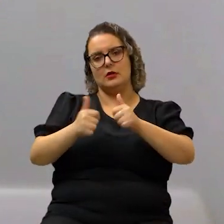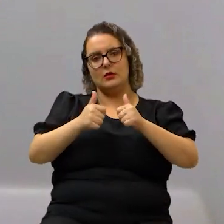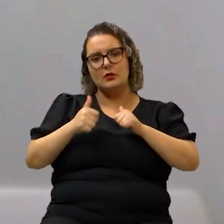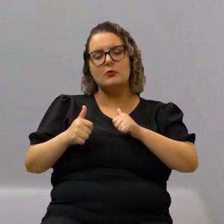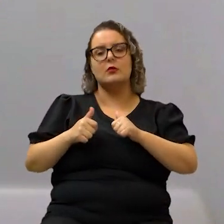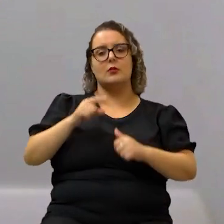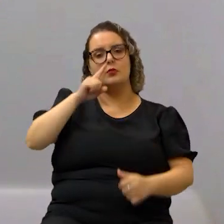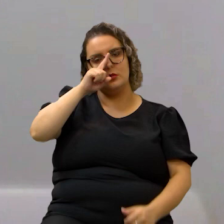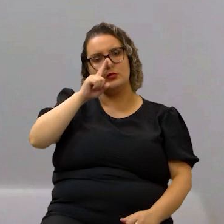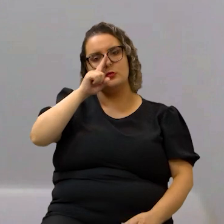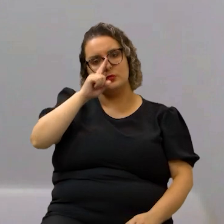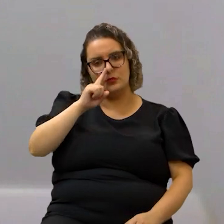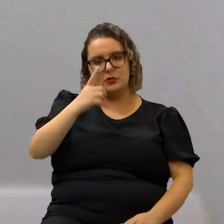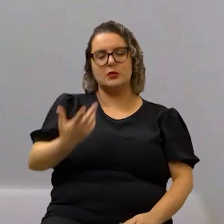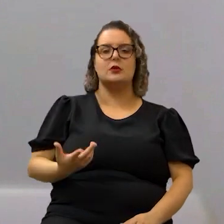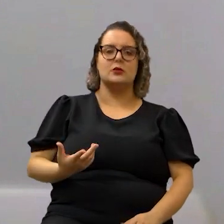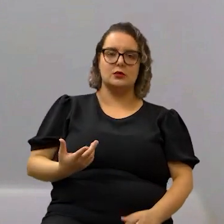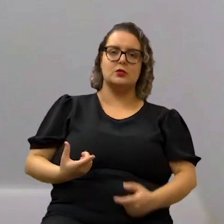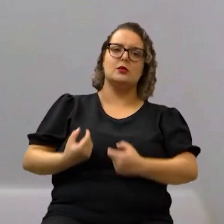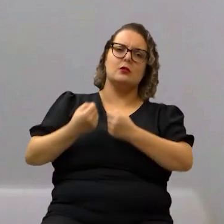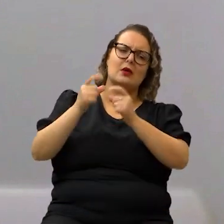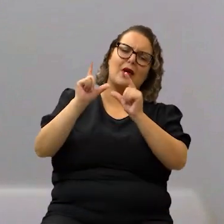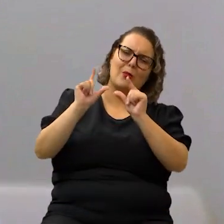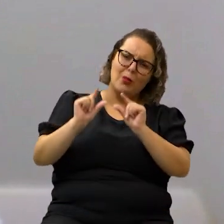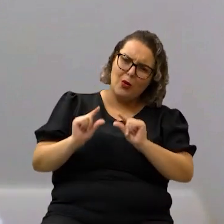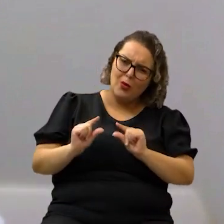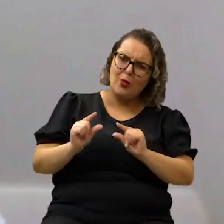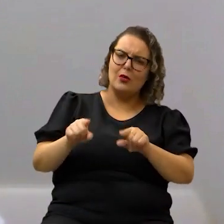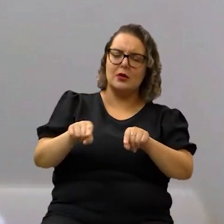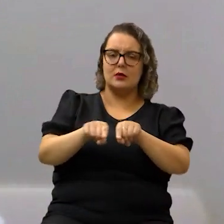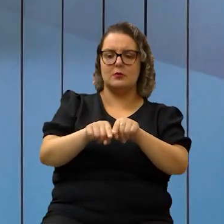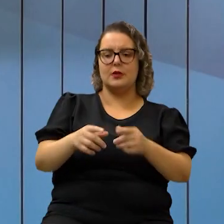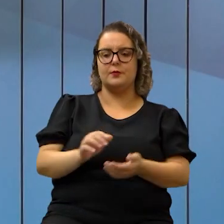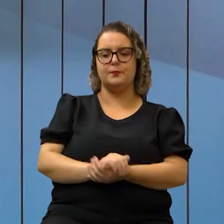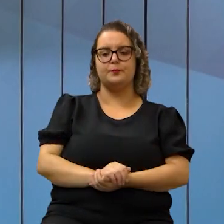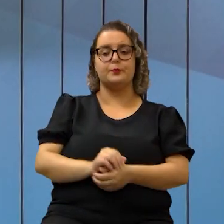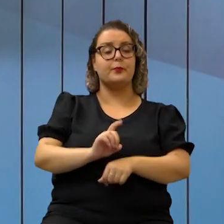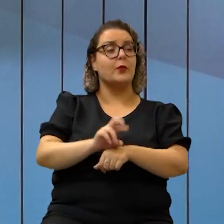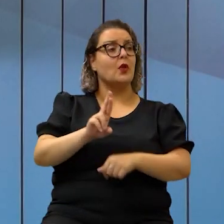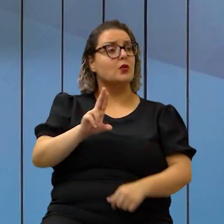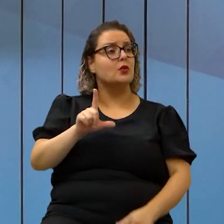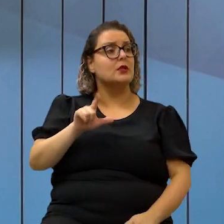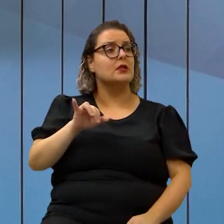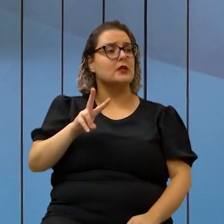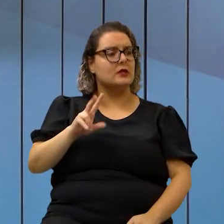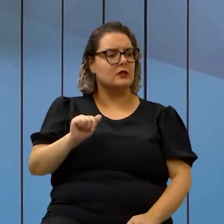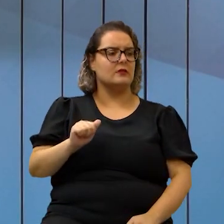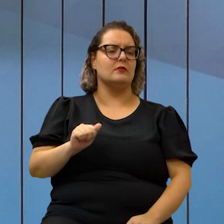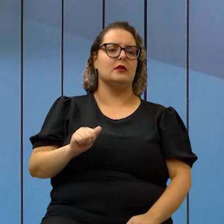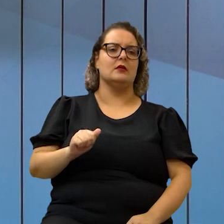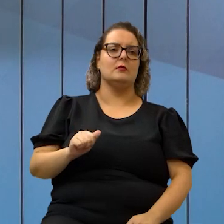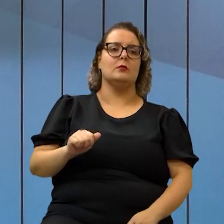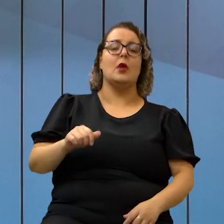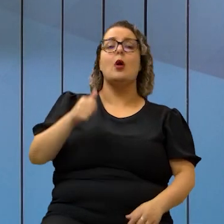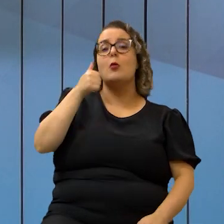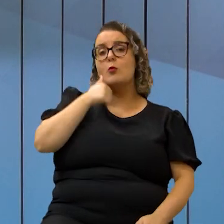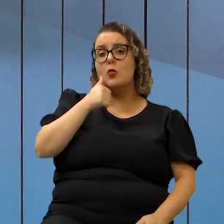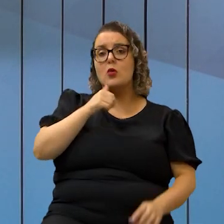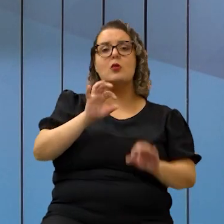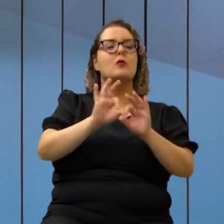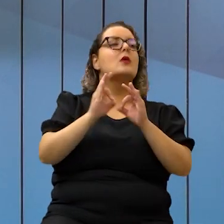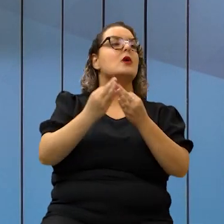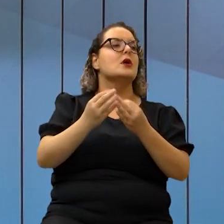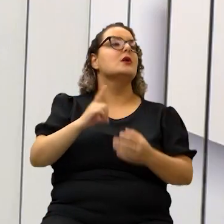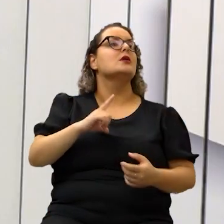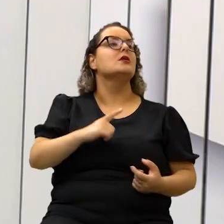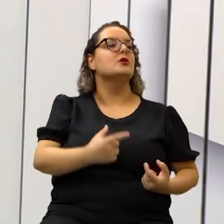se avaliar por um risco de câncer de mama que é baixo. Agora, doutora Lívia, toda mulher com familiares